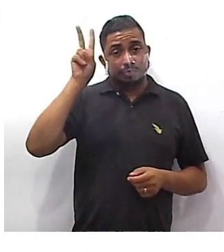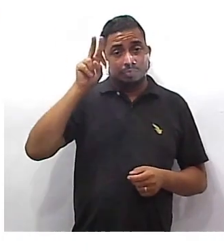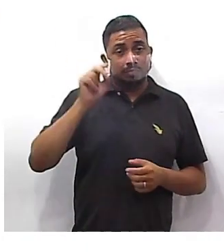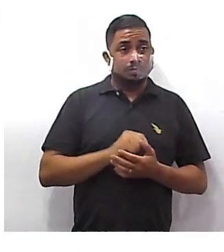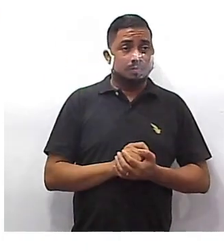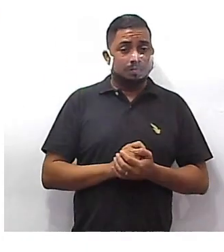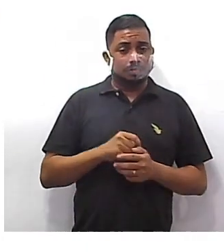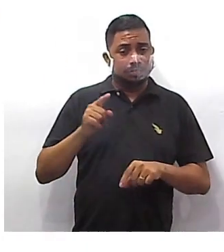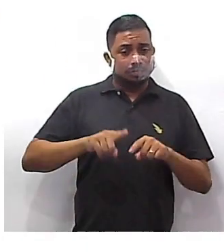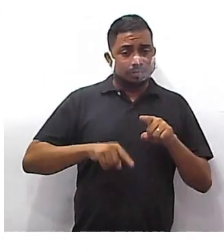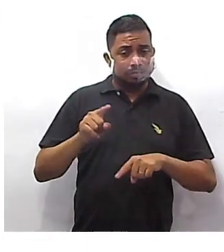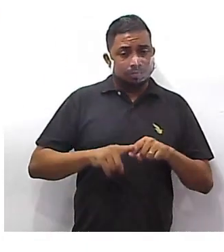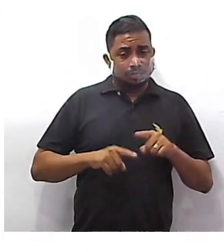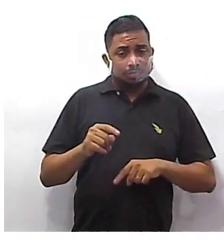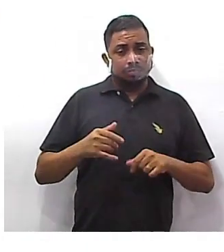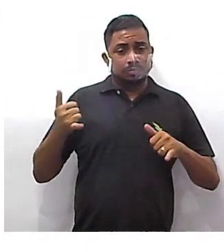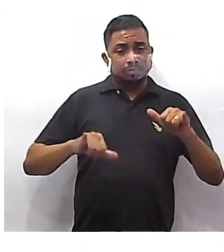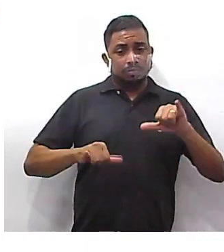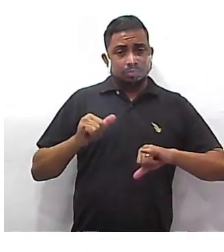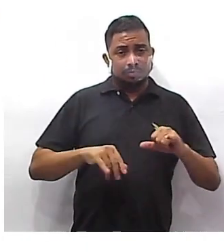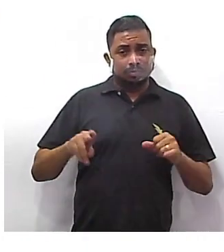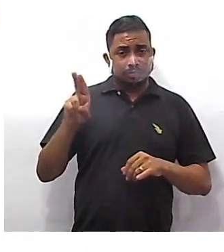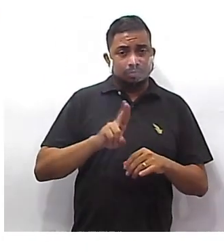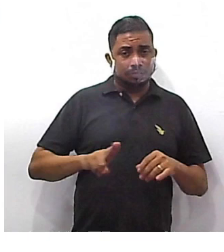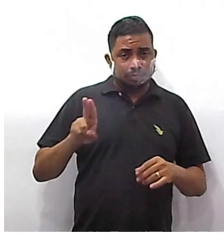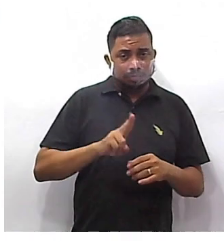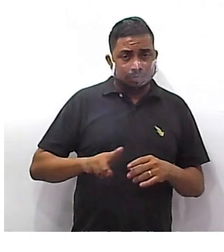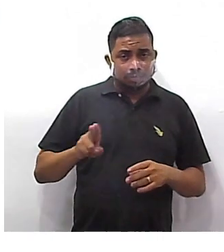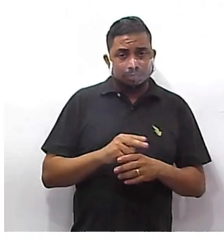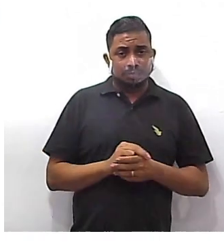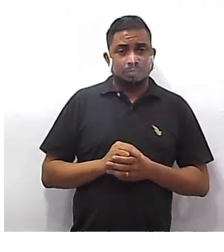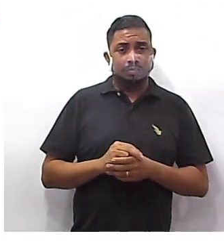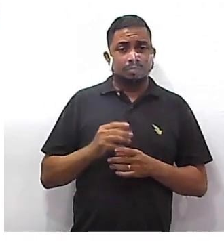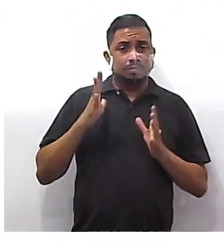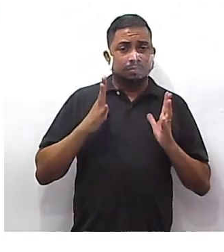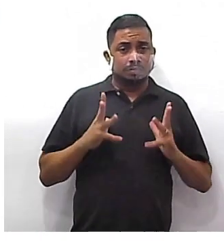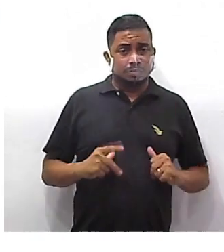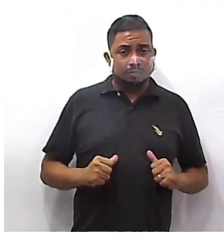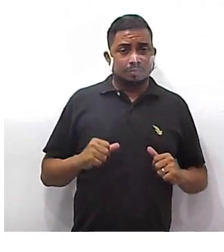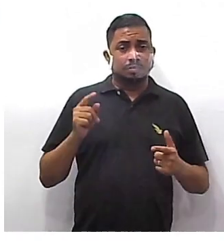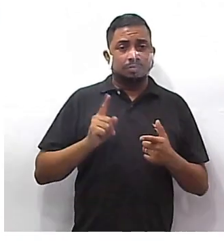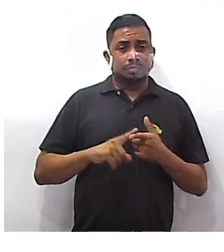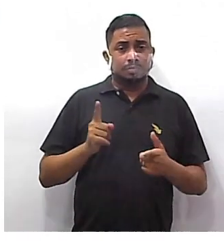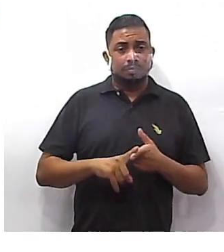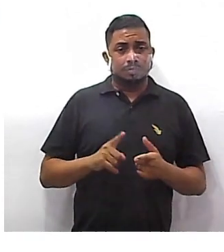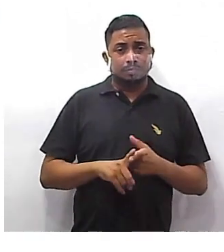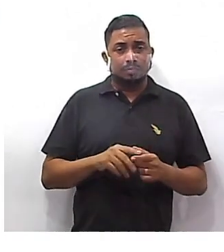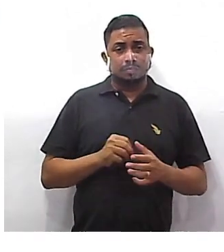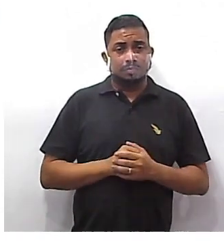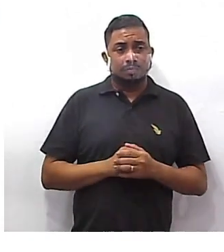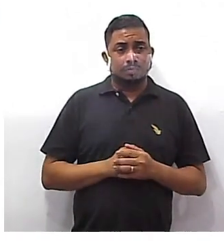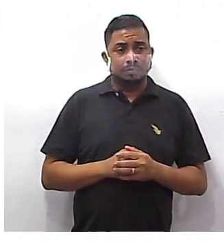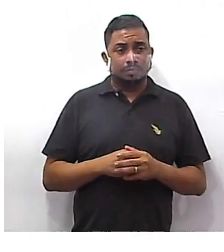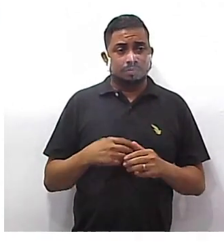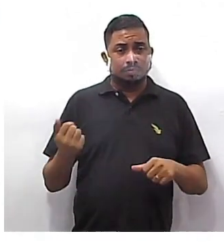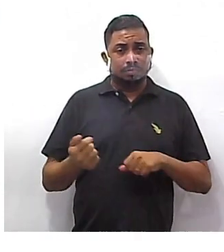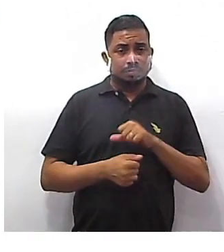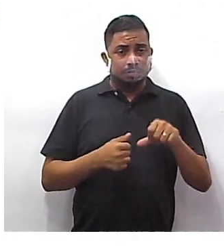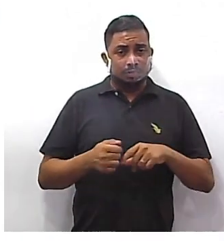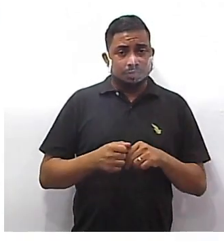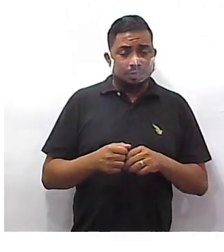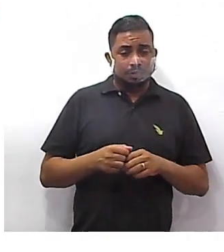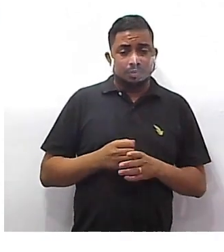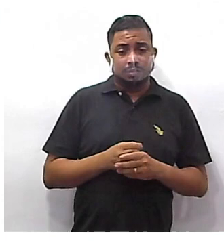os produtos químicos utilizados durante as práticas regulares de limpeza e desinfecção de rotina de